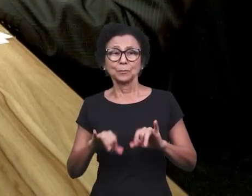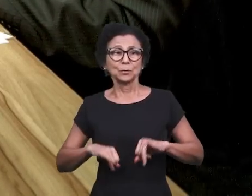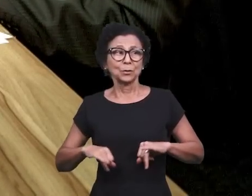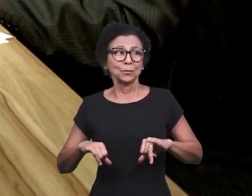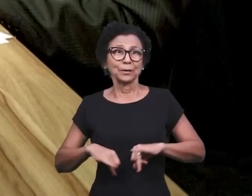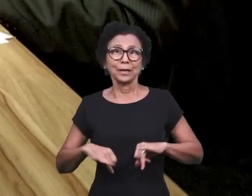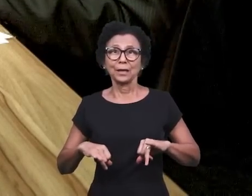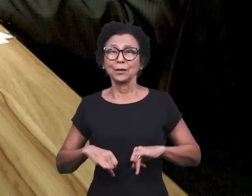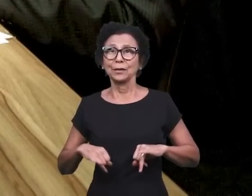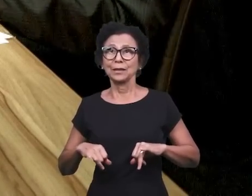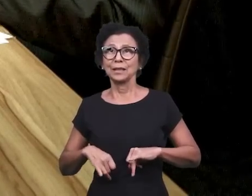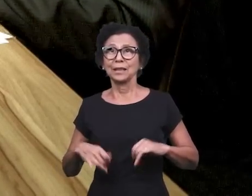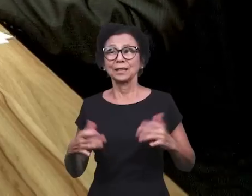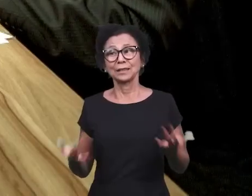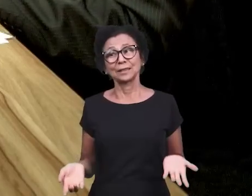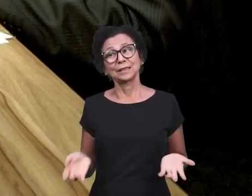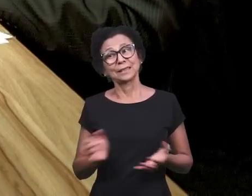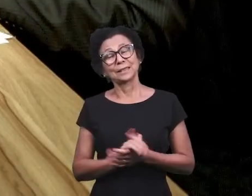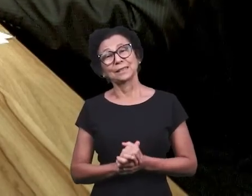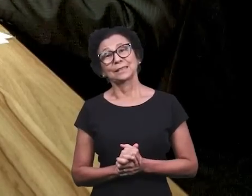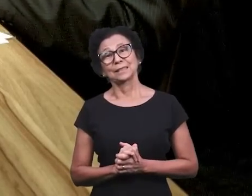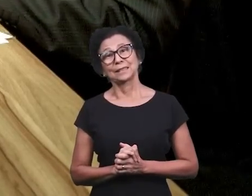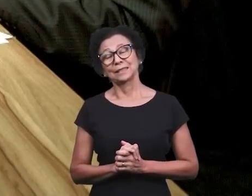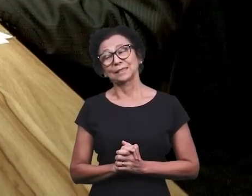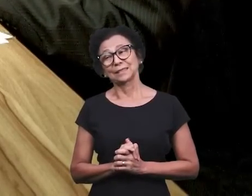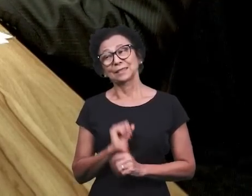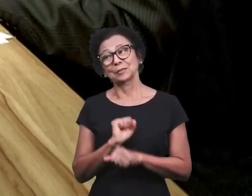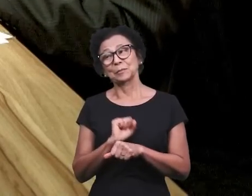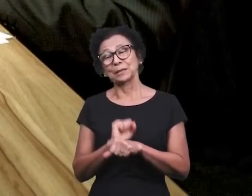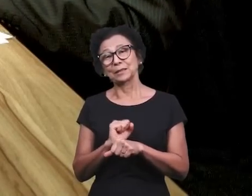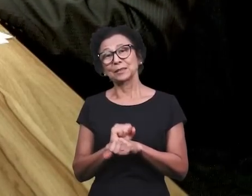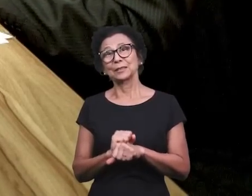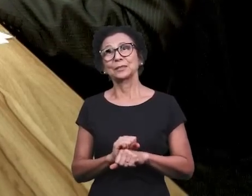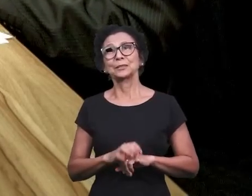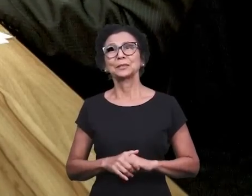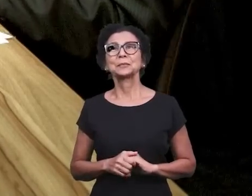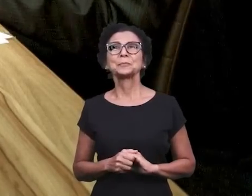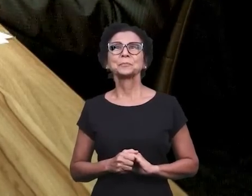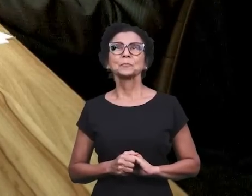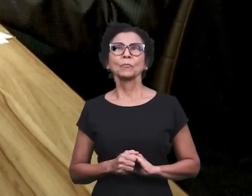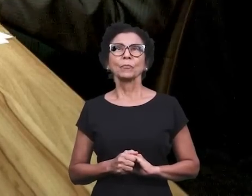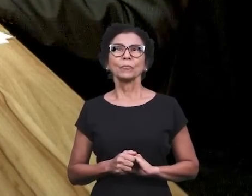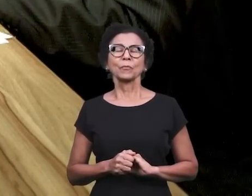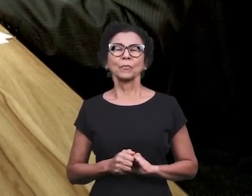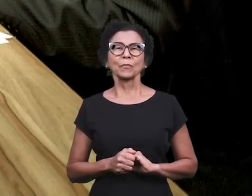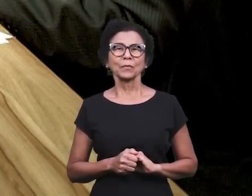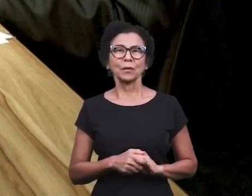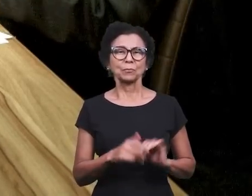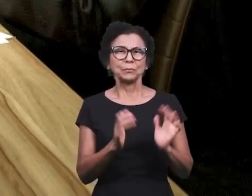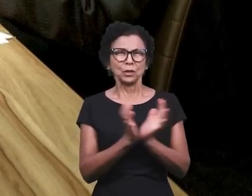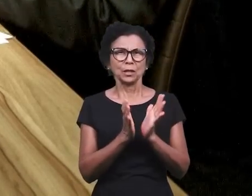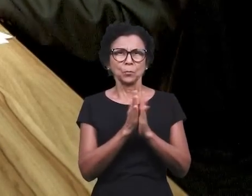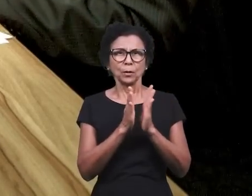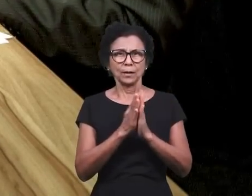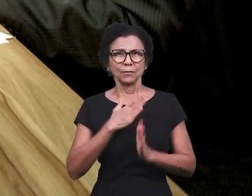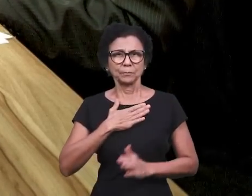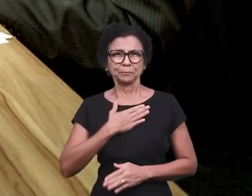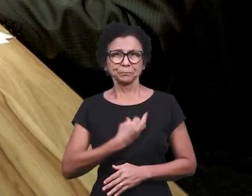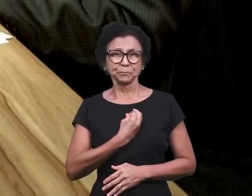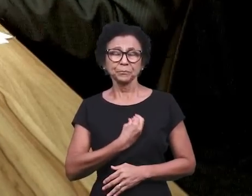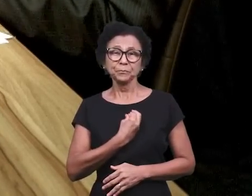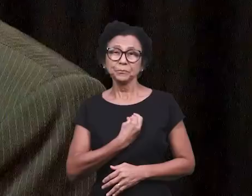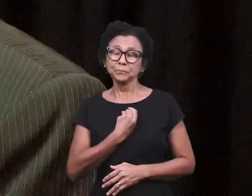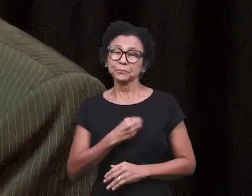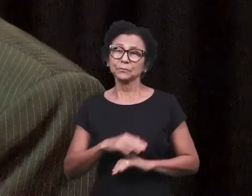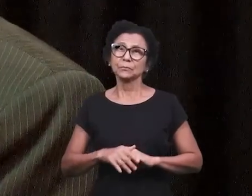compartilhando, né? aguardando com você, todo mundo né? Aquela batalha ali, cada um com a sua batalha ali, mas eles ficavam vendo aquilo ali, aí o pastor, ele usou uma palavra,